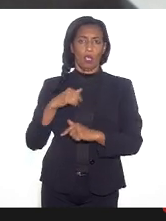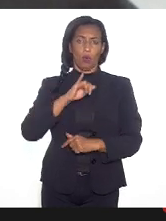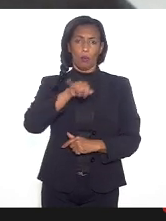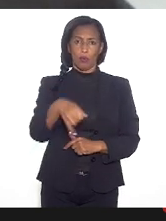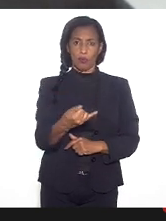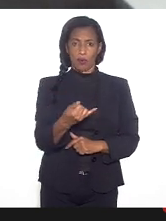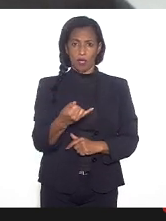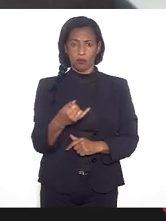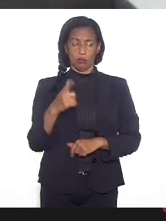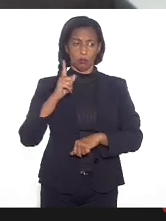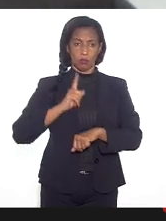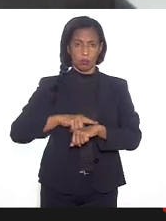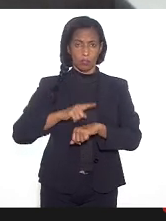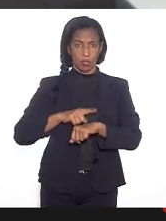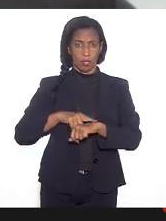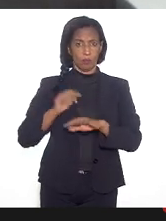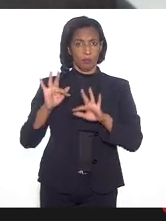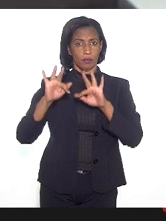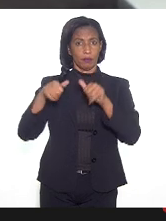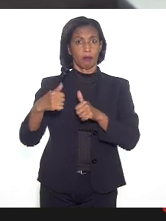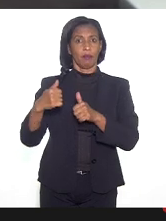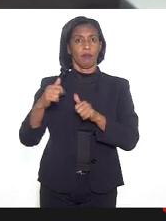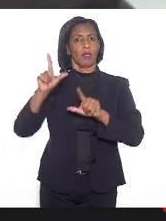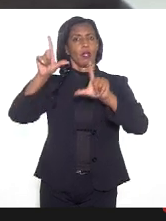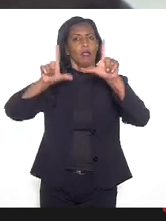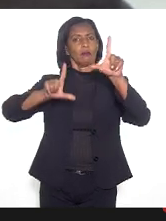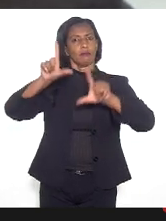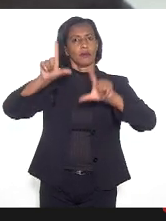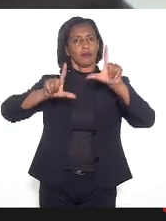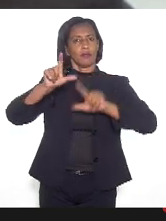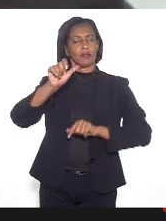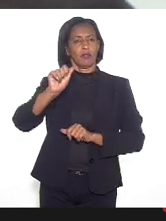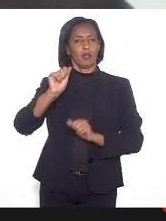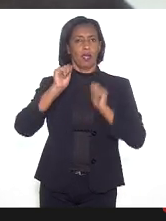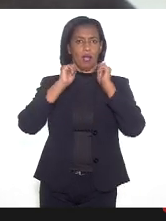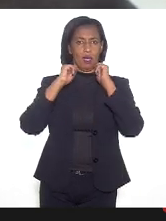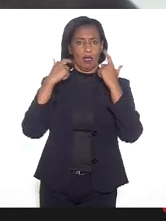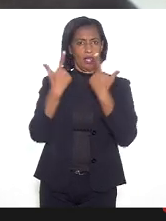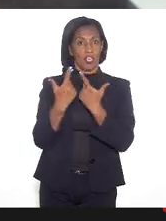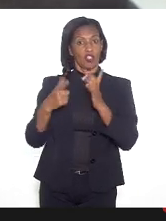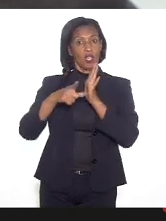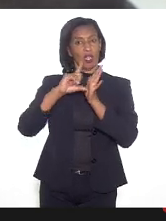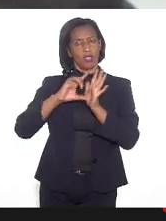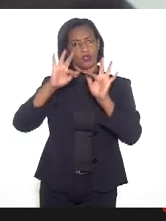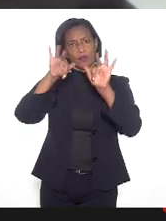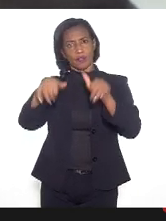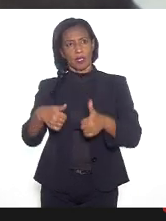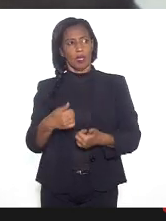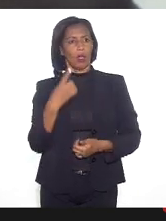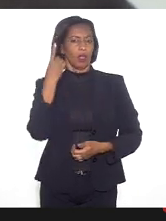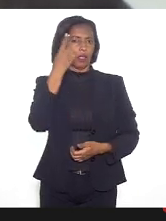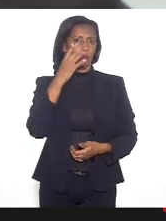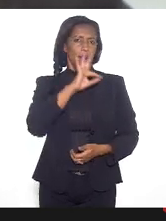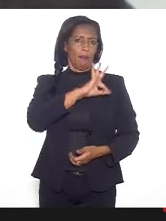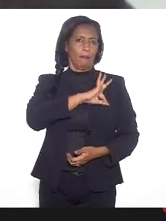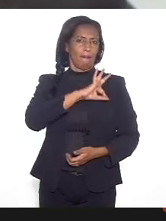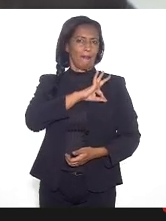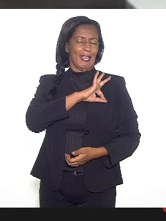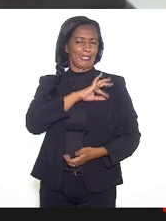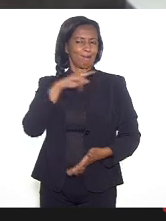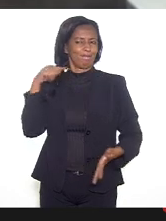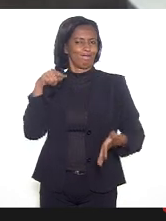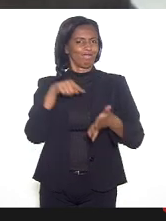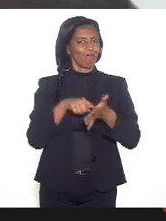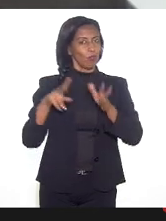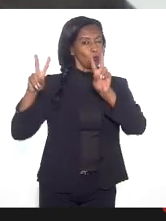aqui o prazo concedido pela TV Alerj, antes das palavras finais. A deputada Marta Rocha, mais uma vez, toca num tema